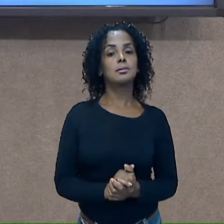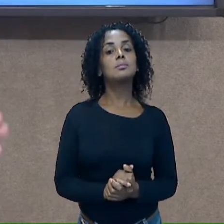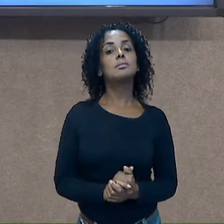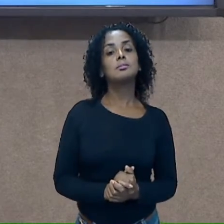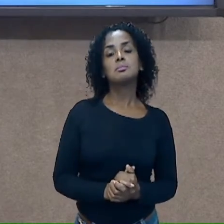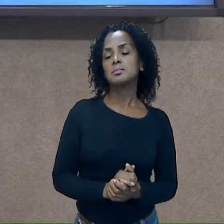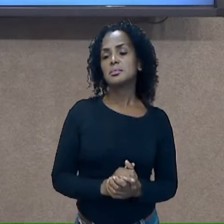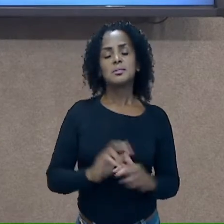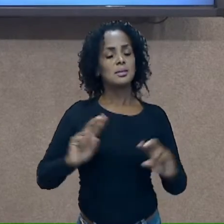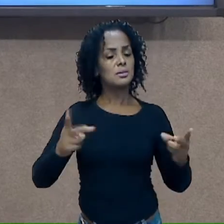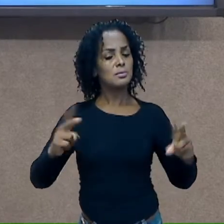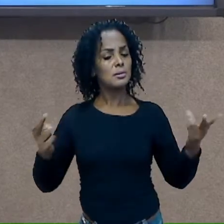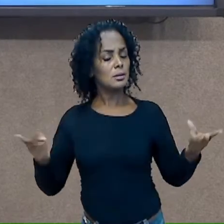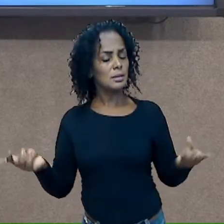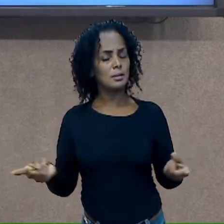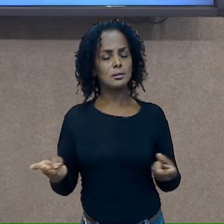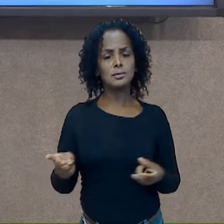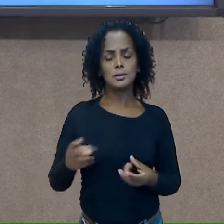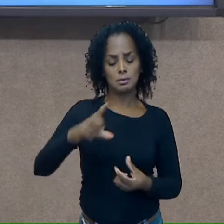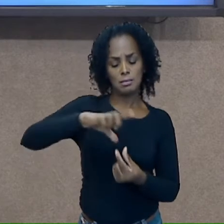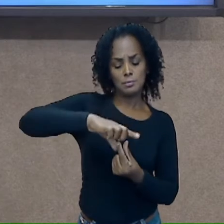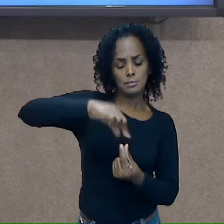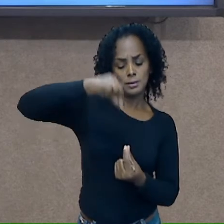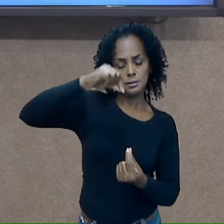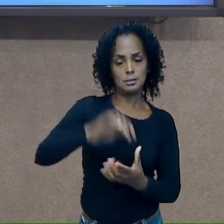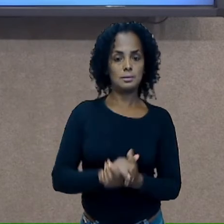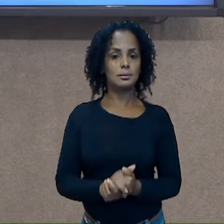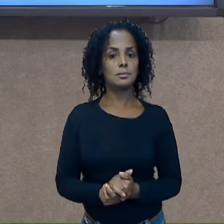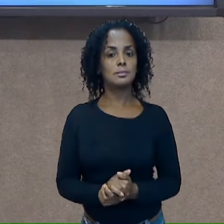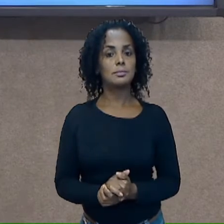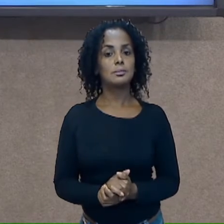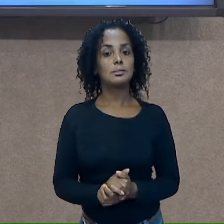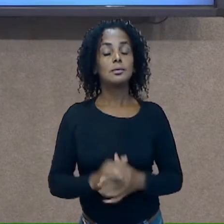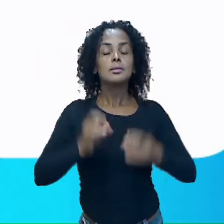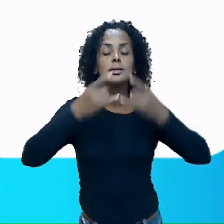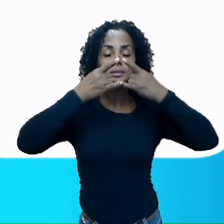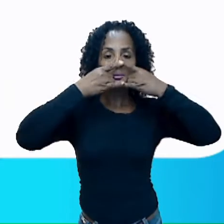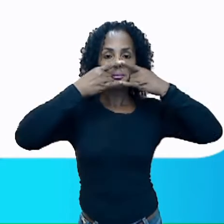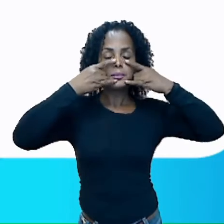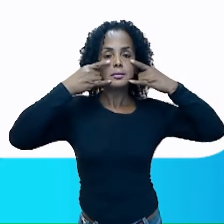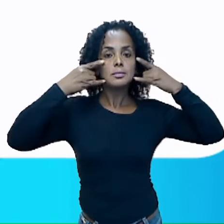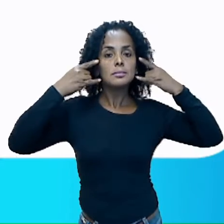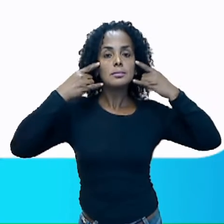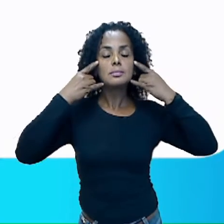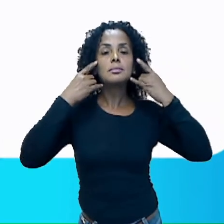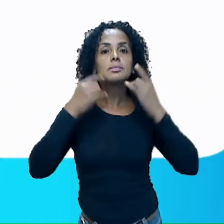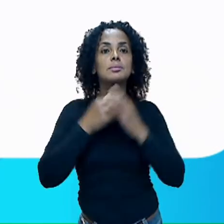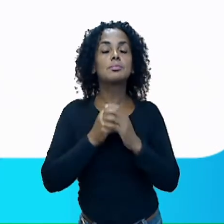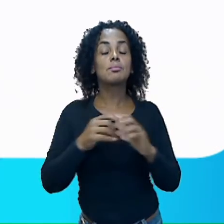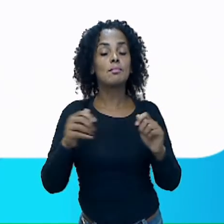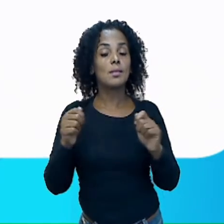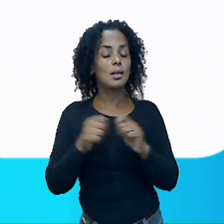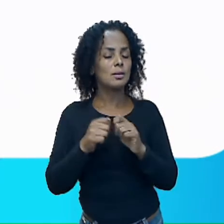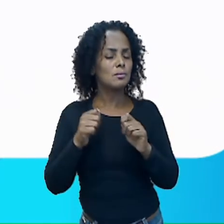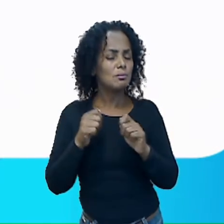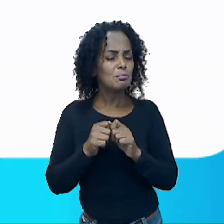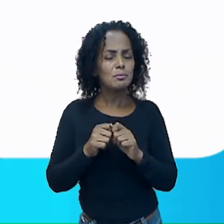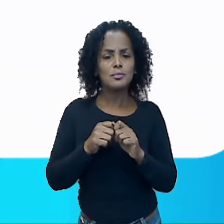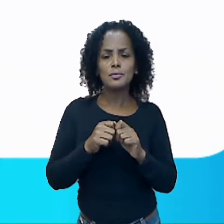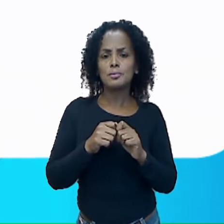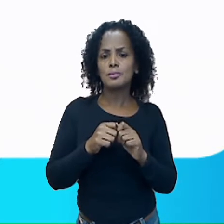diferentes tipos de pessoas ali dentro da tribo. As máscaras indígenas, elas fazem